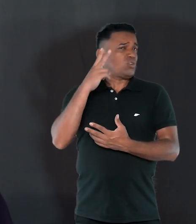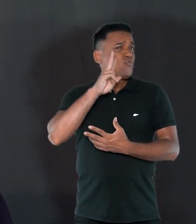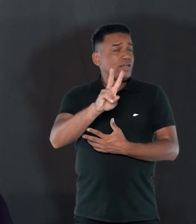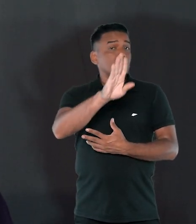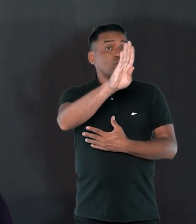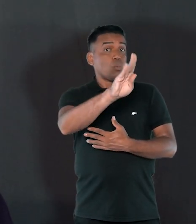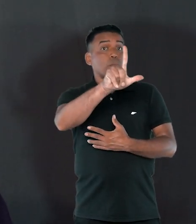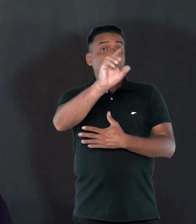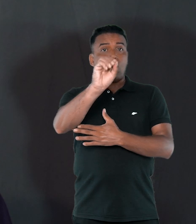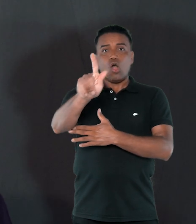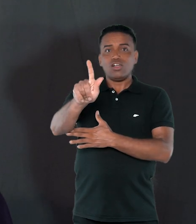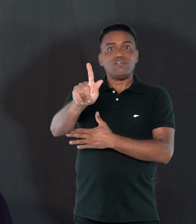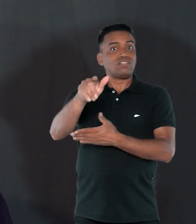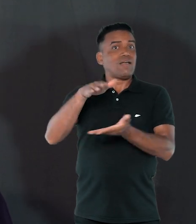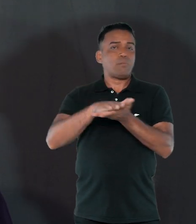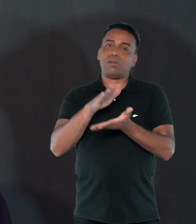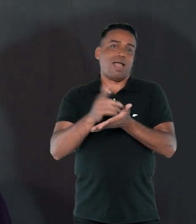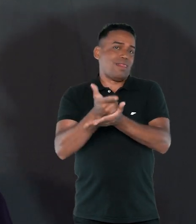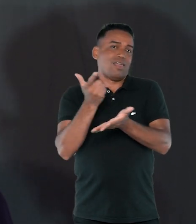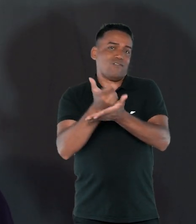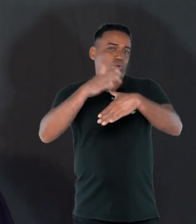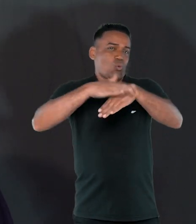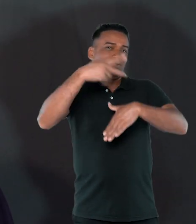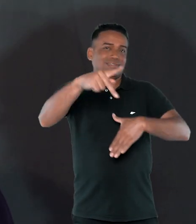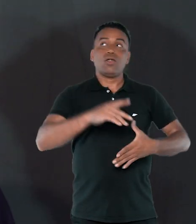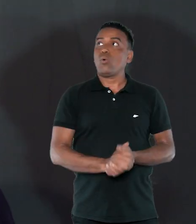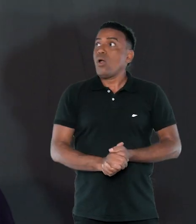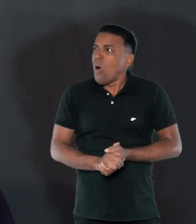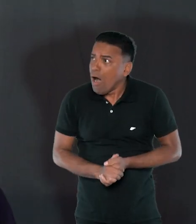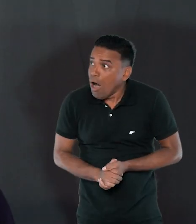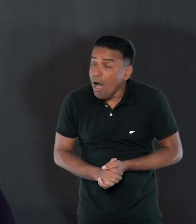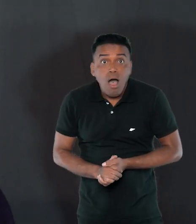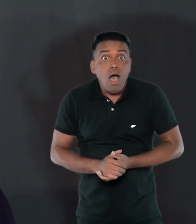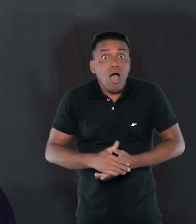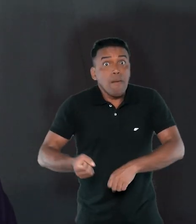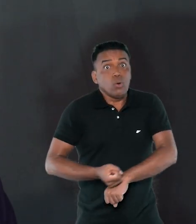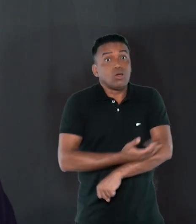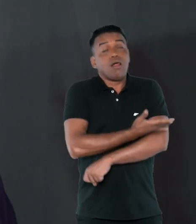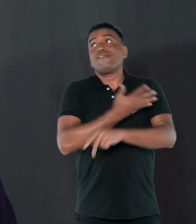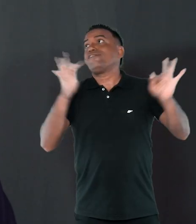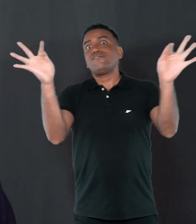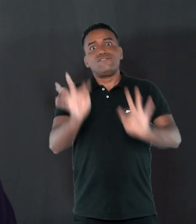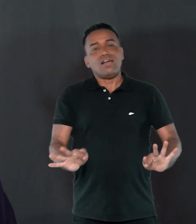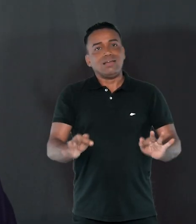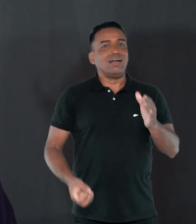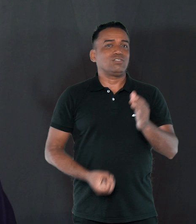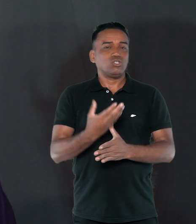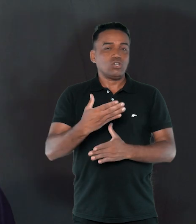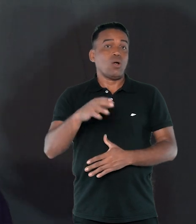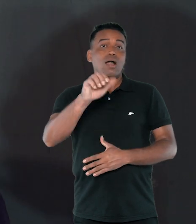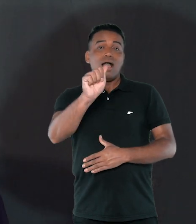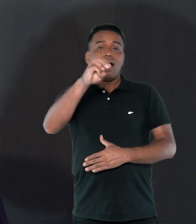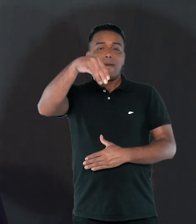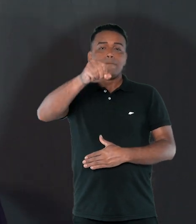blog, e pronto, você vai lançar um livro. E eu fiquei muito emocionada, muito feliz. Nasceu o Amor em